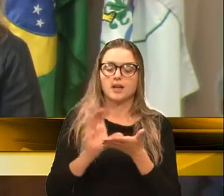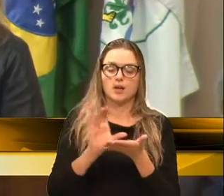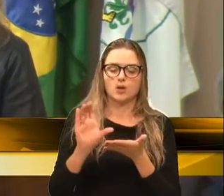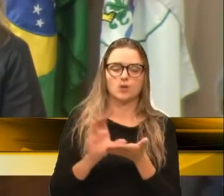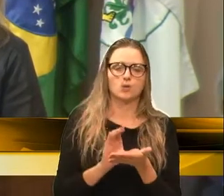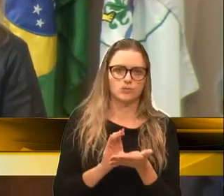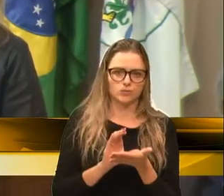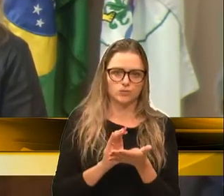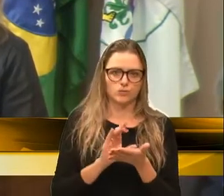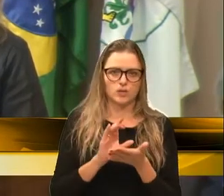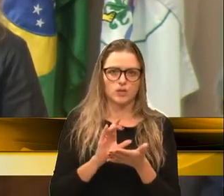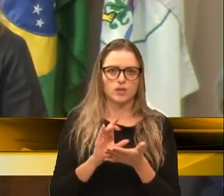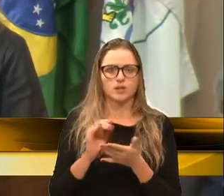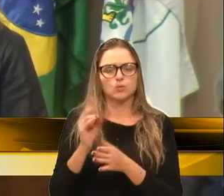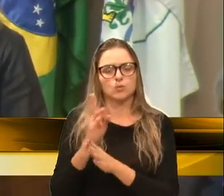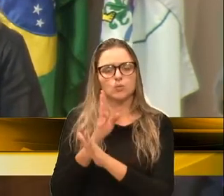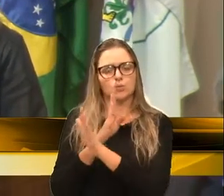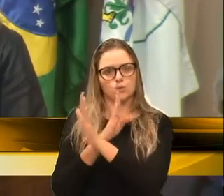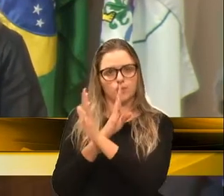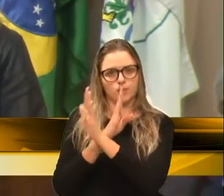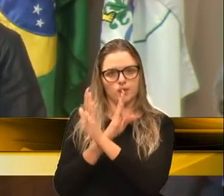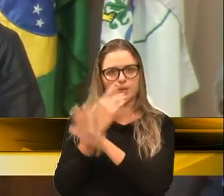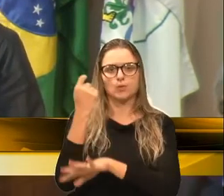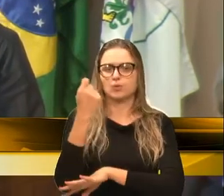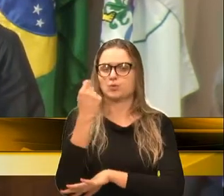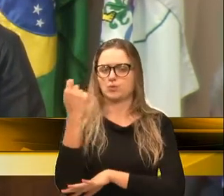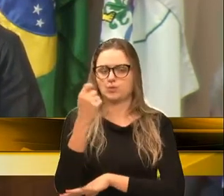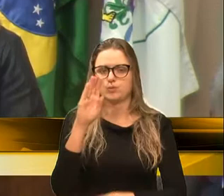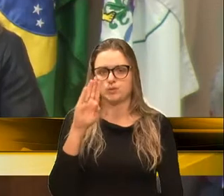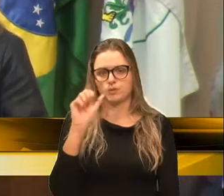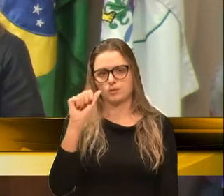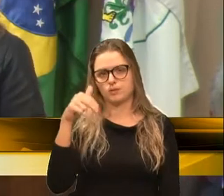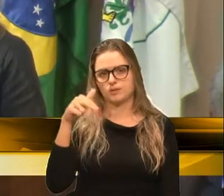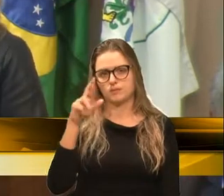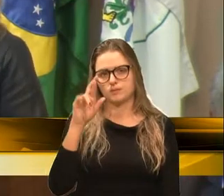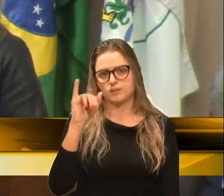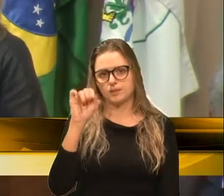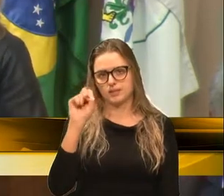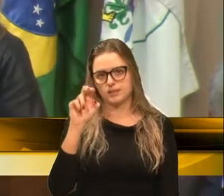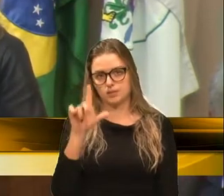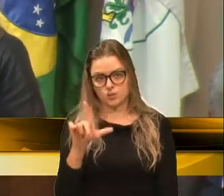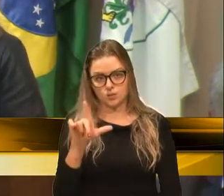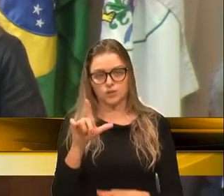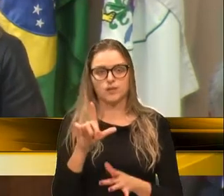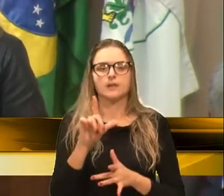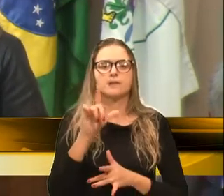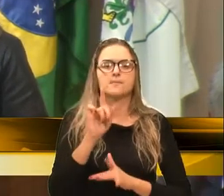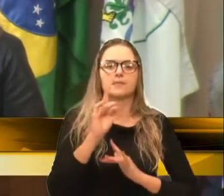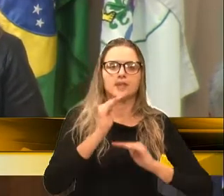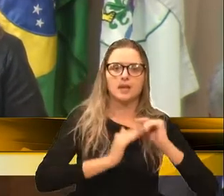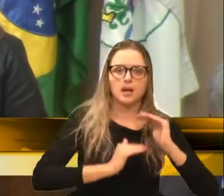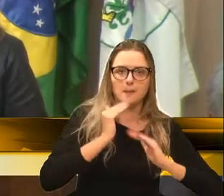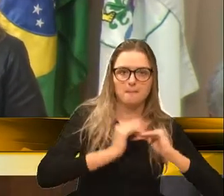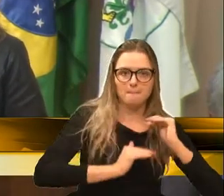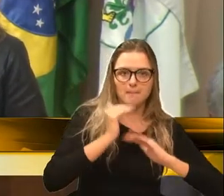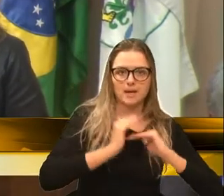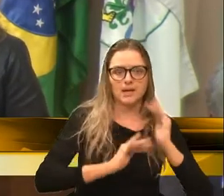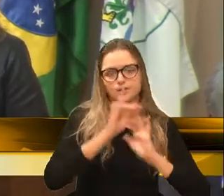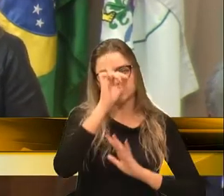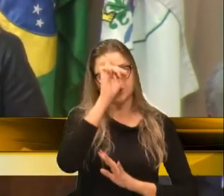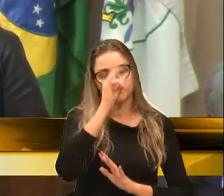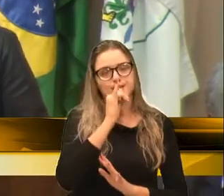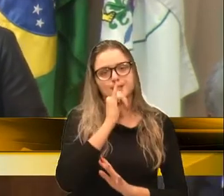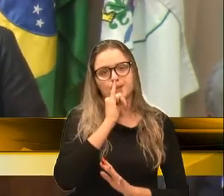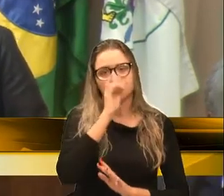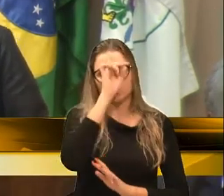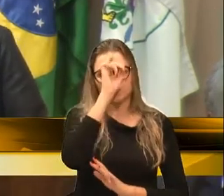contraído no Banrisul. Então, por exemplo, indo para o caso prático dos nossos hospitais aqui de Caxias do